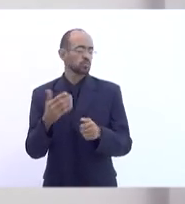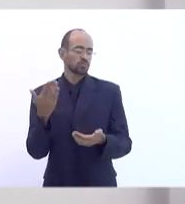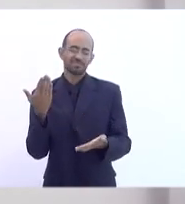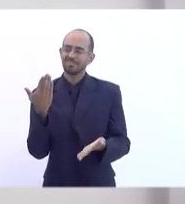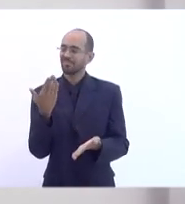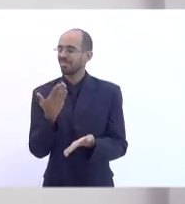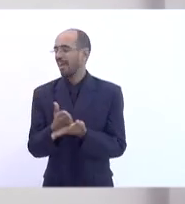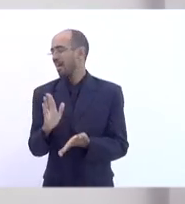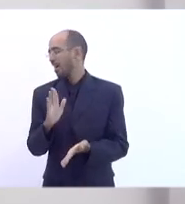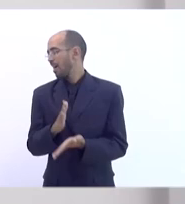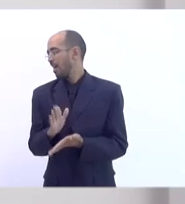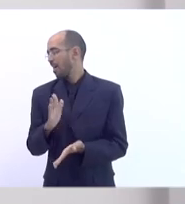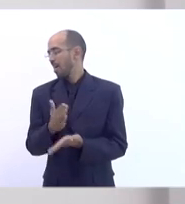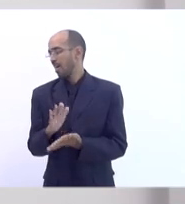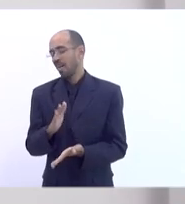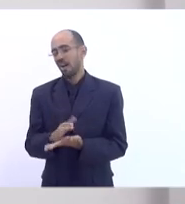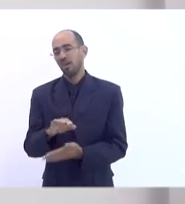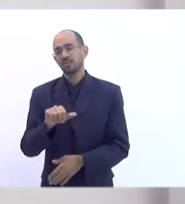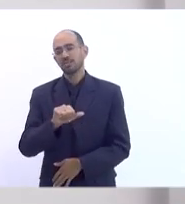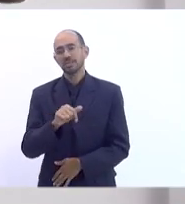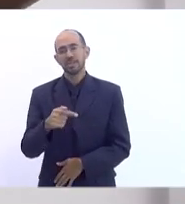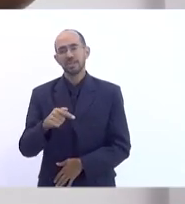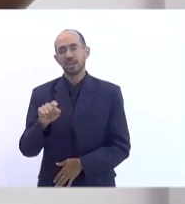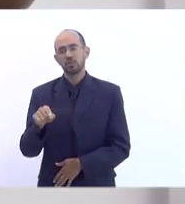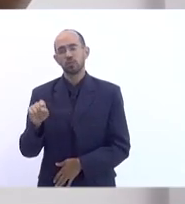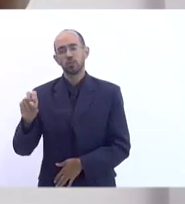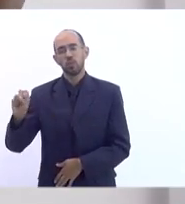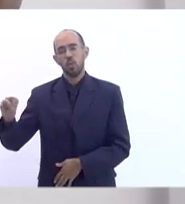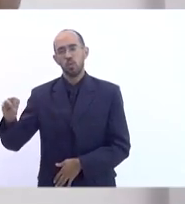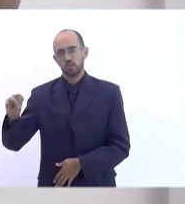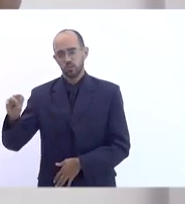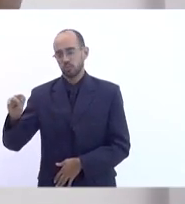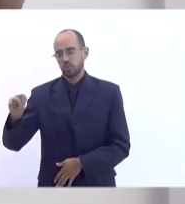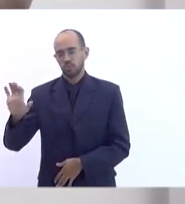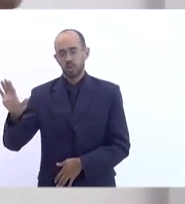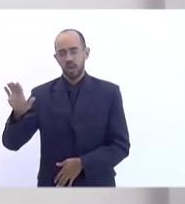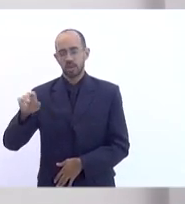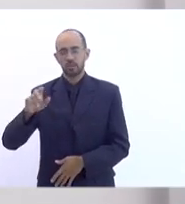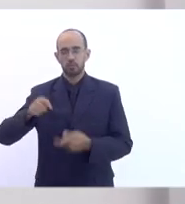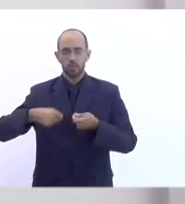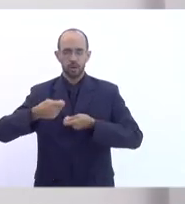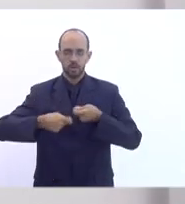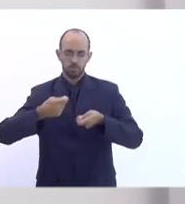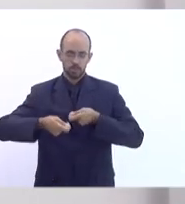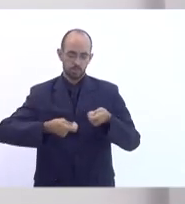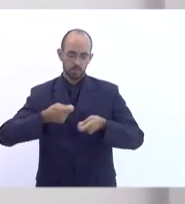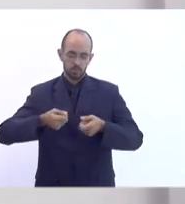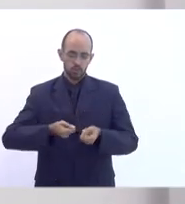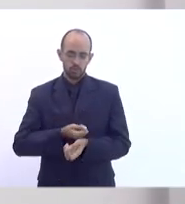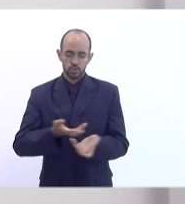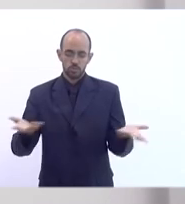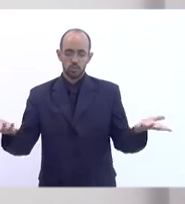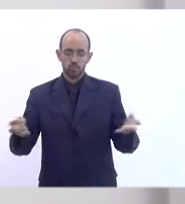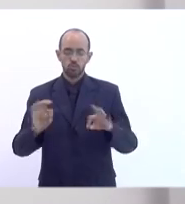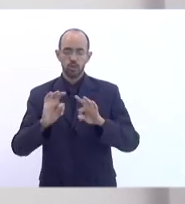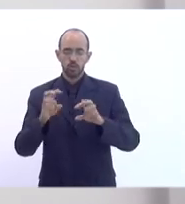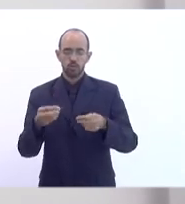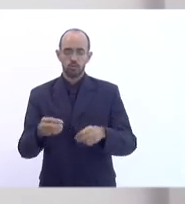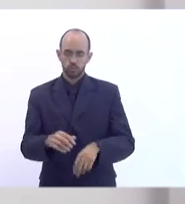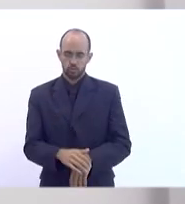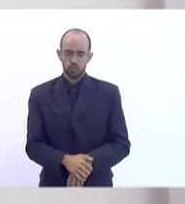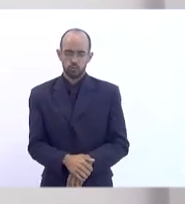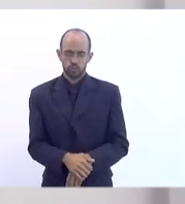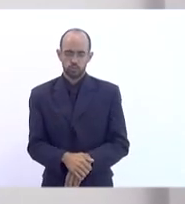a ver nada tem a ver com 17.8 que foi administrativamente distribuído para todos